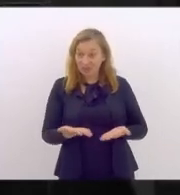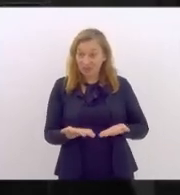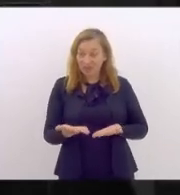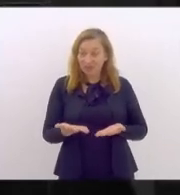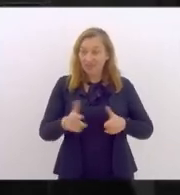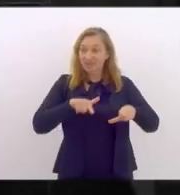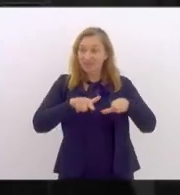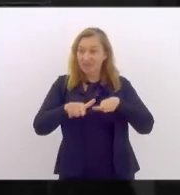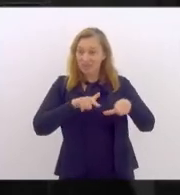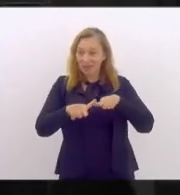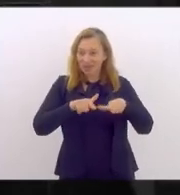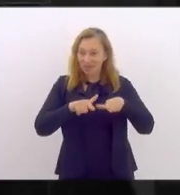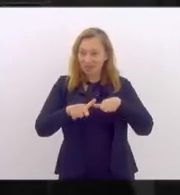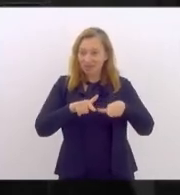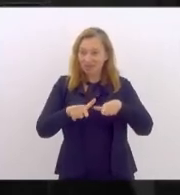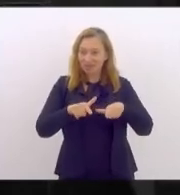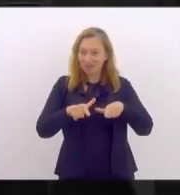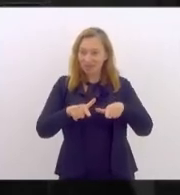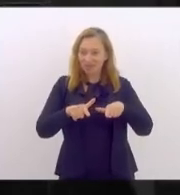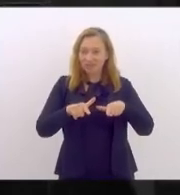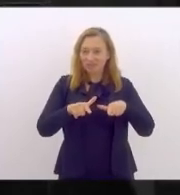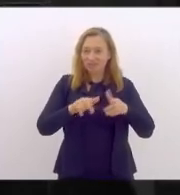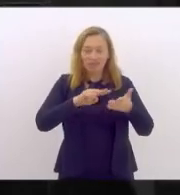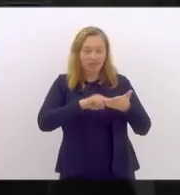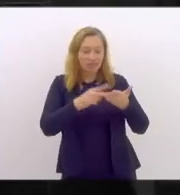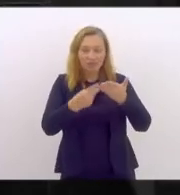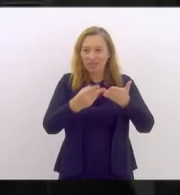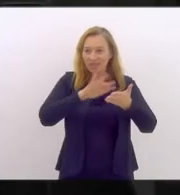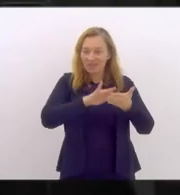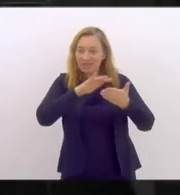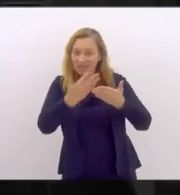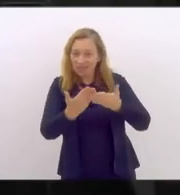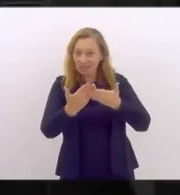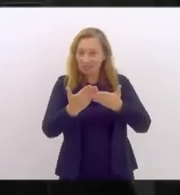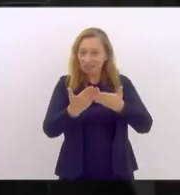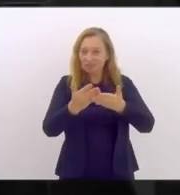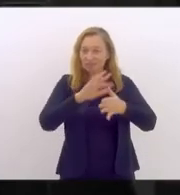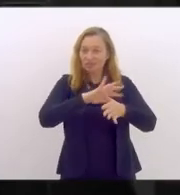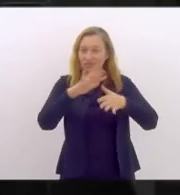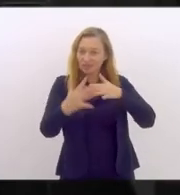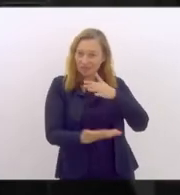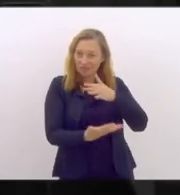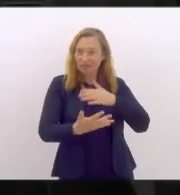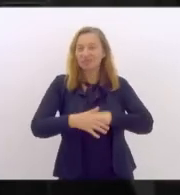trabalhadora que faz a interpretação em língua brasileira de sinais libras